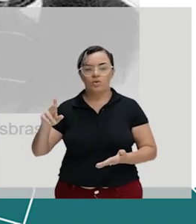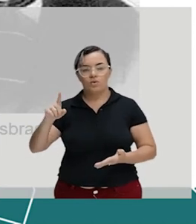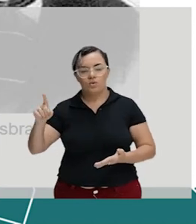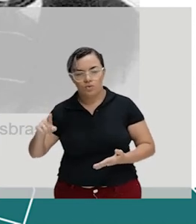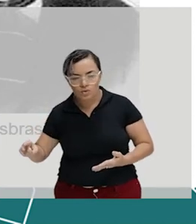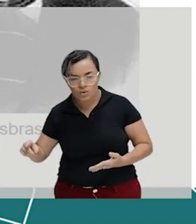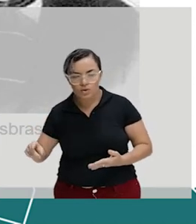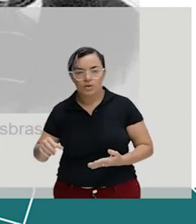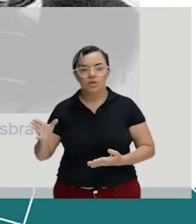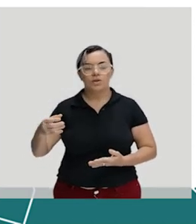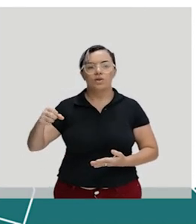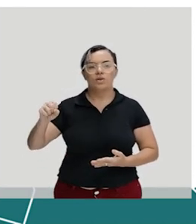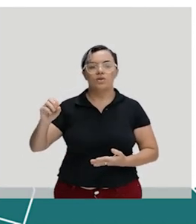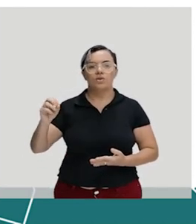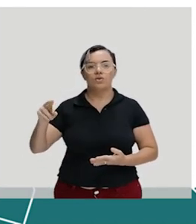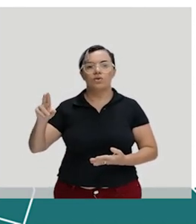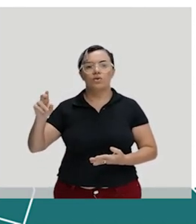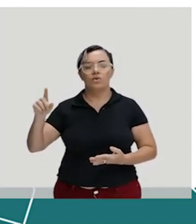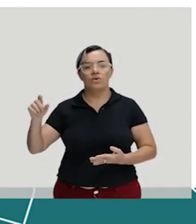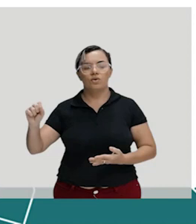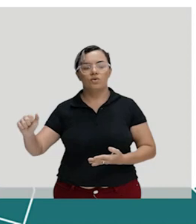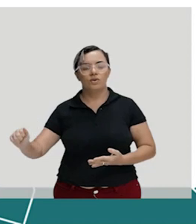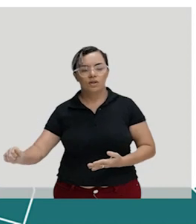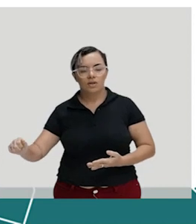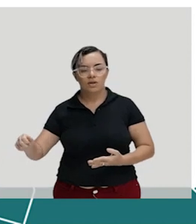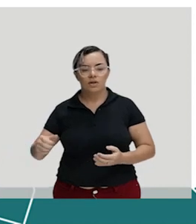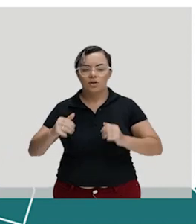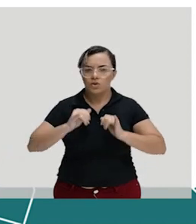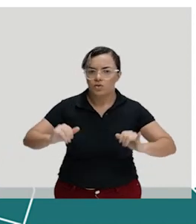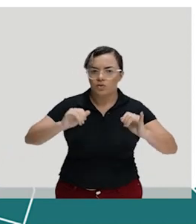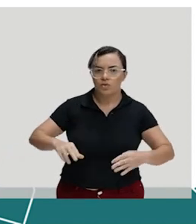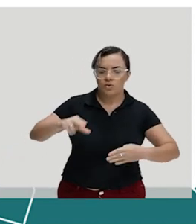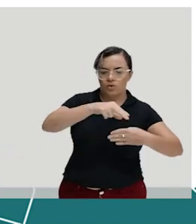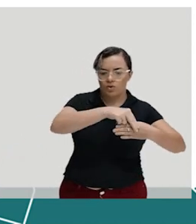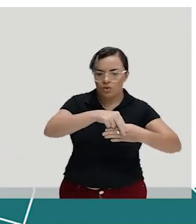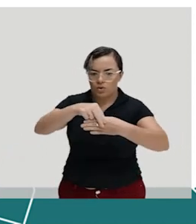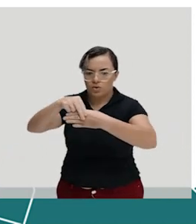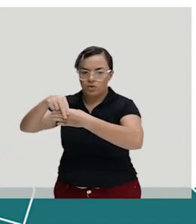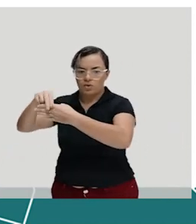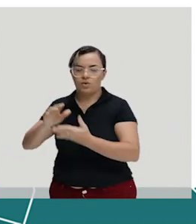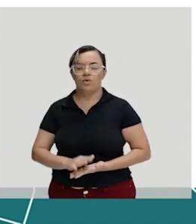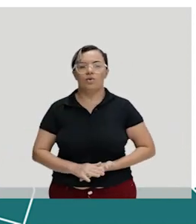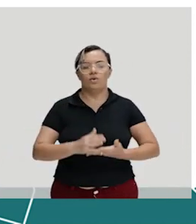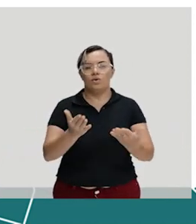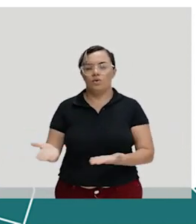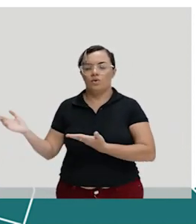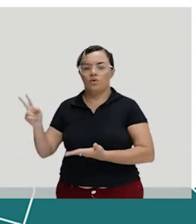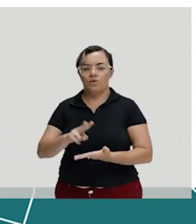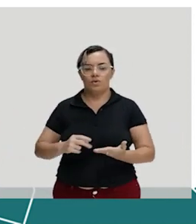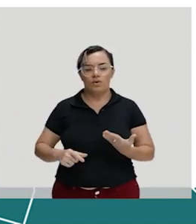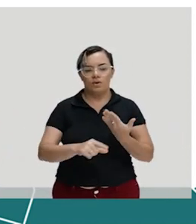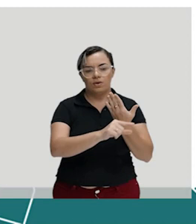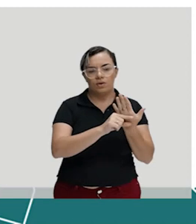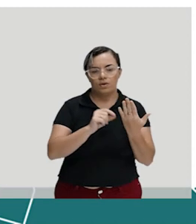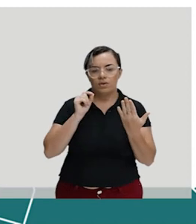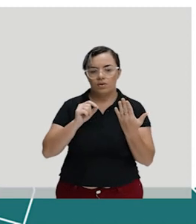cordel olha aqui ó violões que choram quando os sonhos os violões vão soluçando quando os sons dos